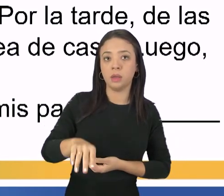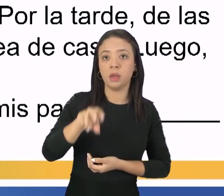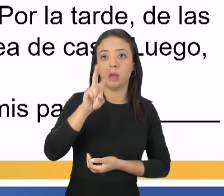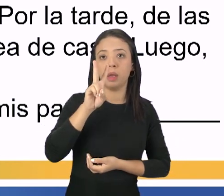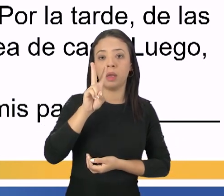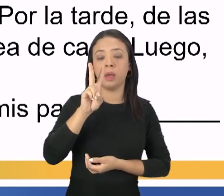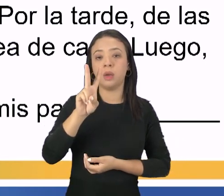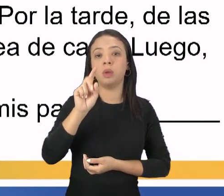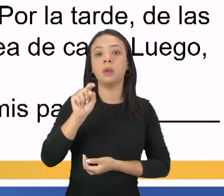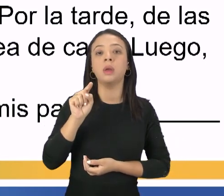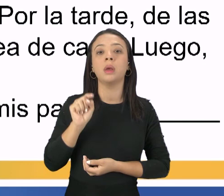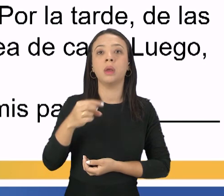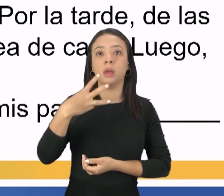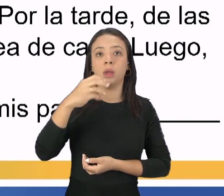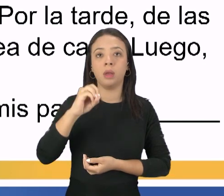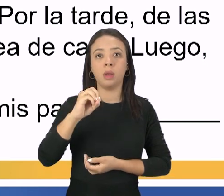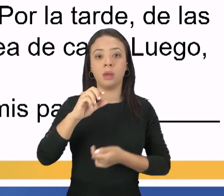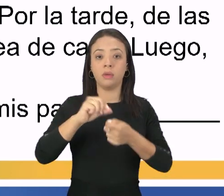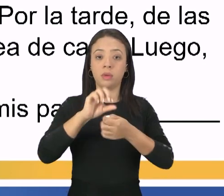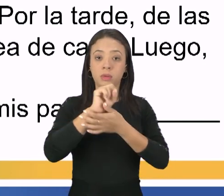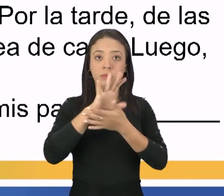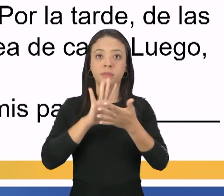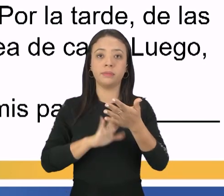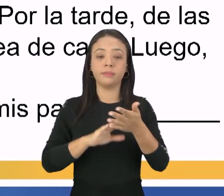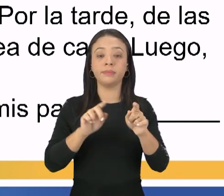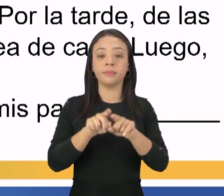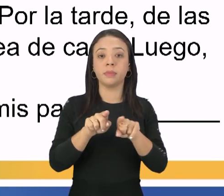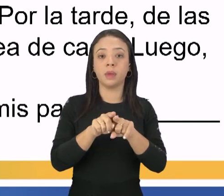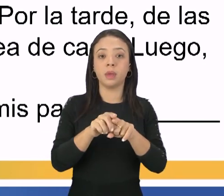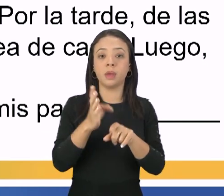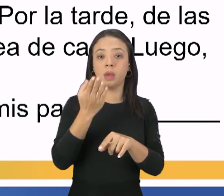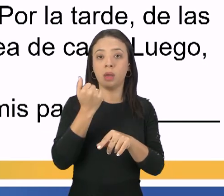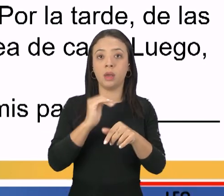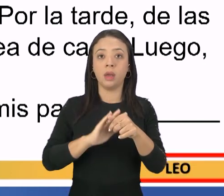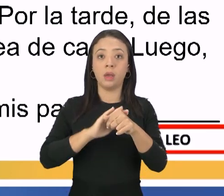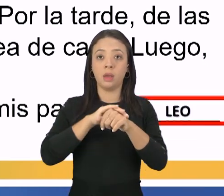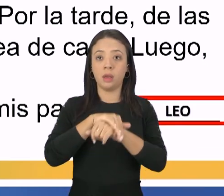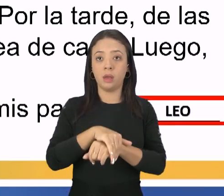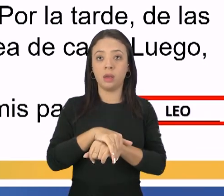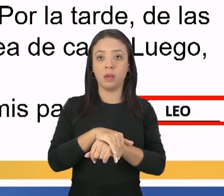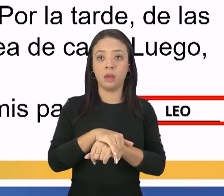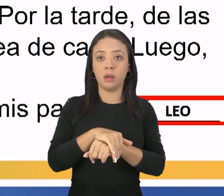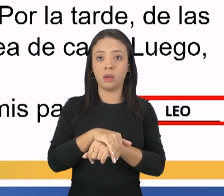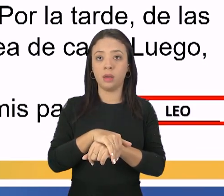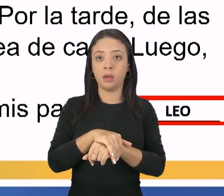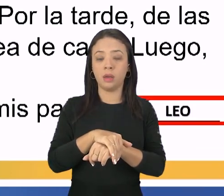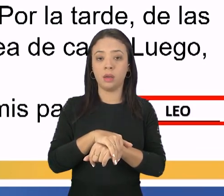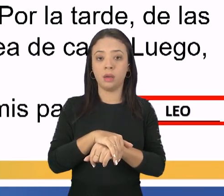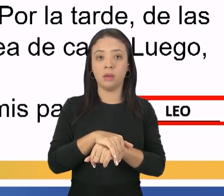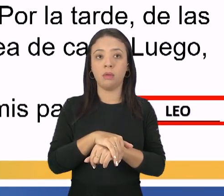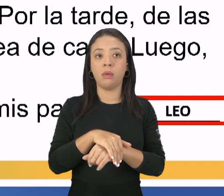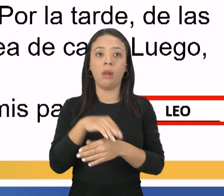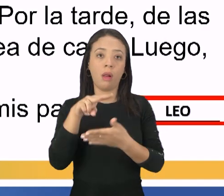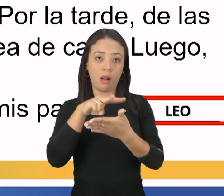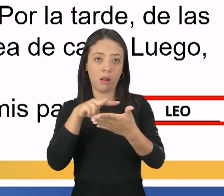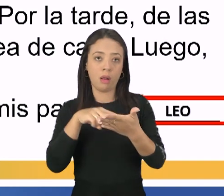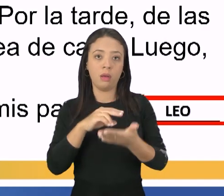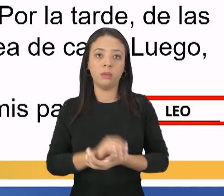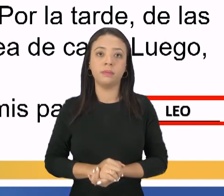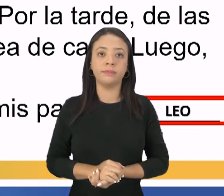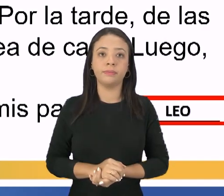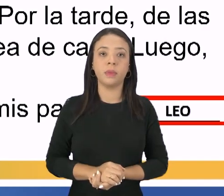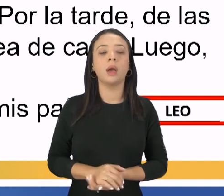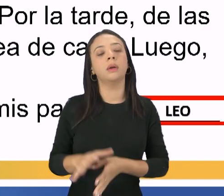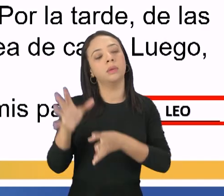faço a tarefa de casa, tá? E à noite, janto e depois leio um pouco. Finalmente